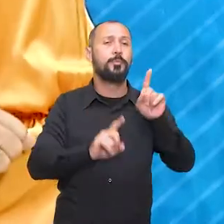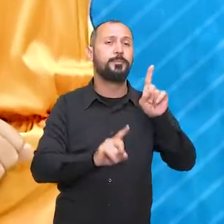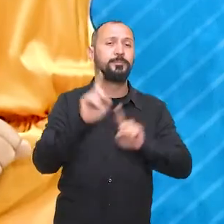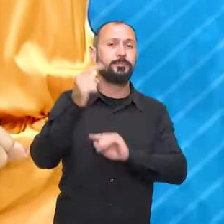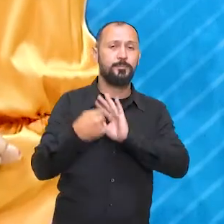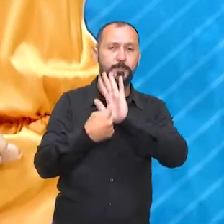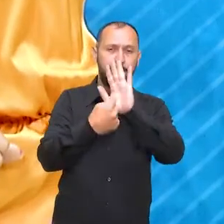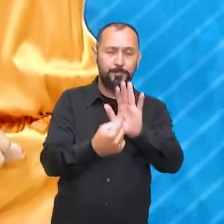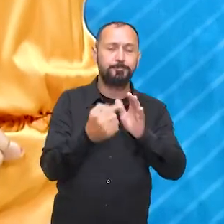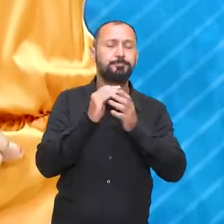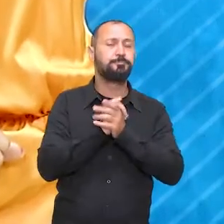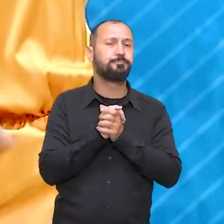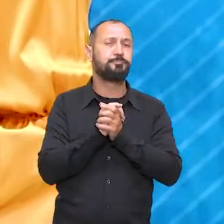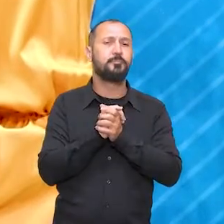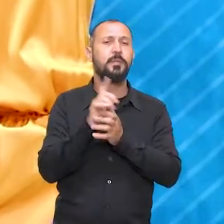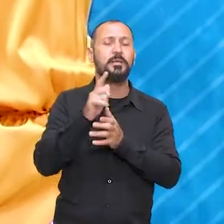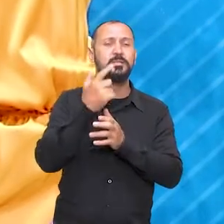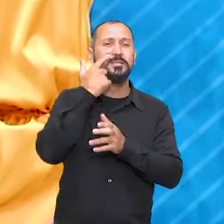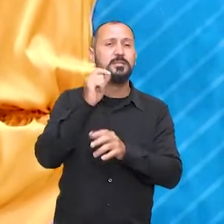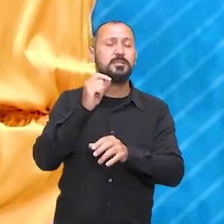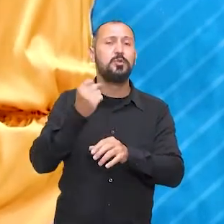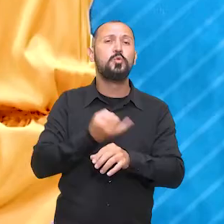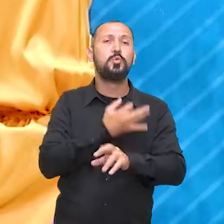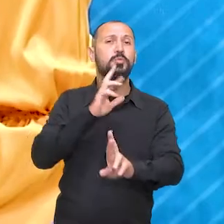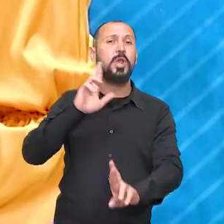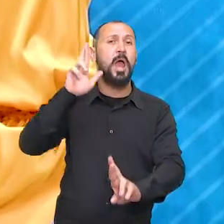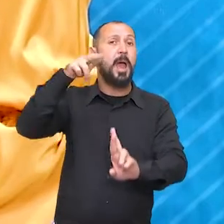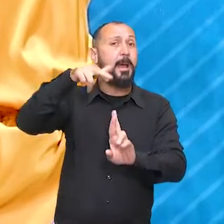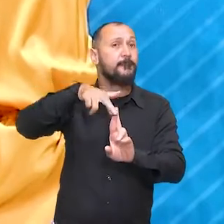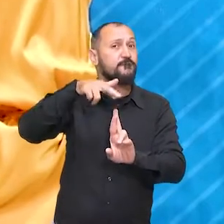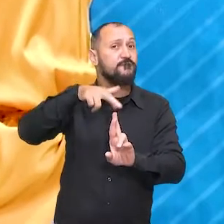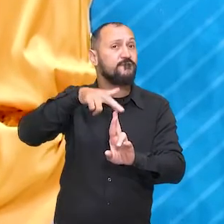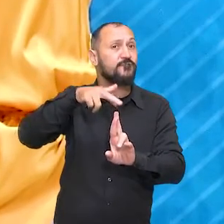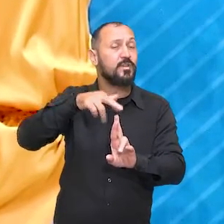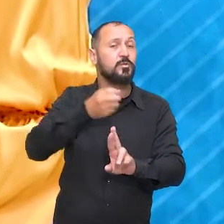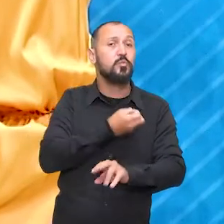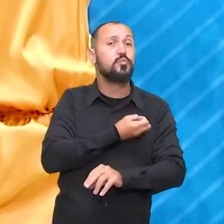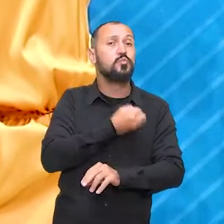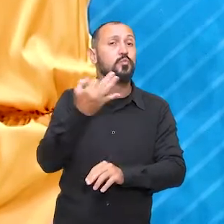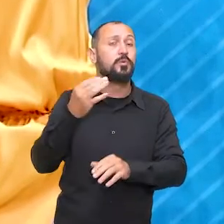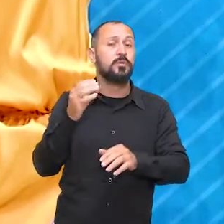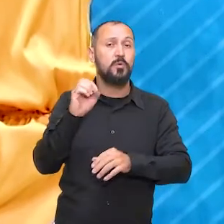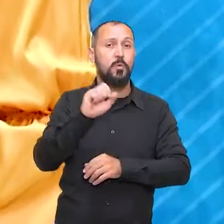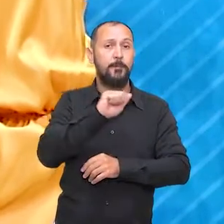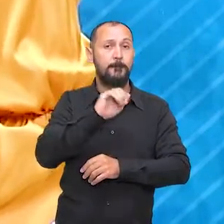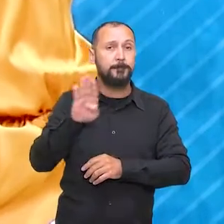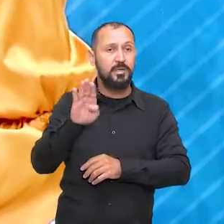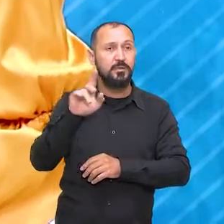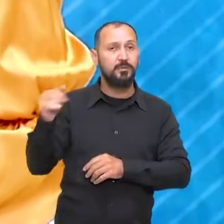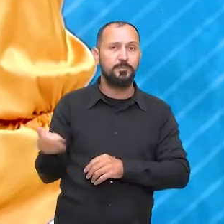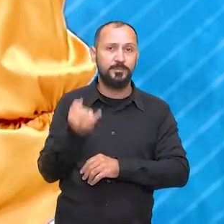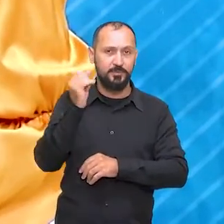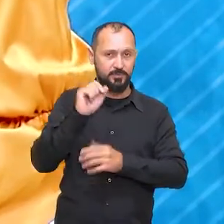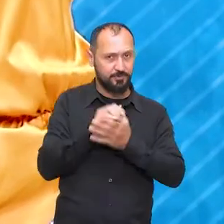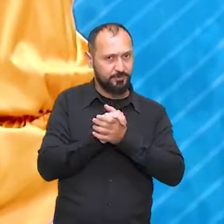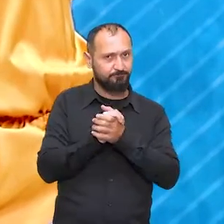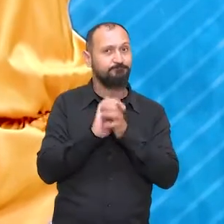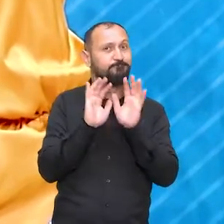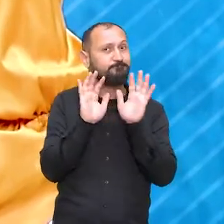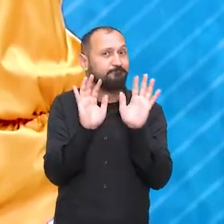aí que nós trouxemos na abertura, essa representatividade dentro do sistema de ordem é muito